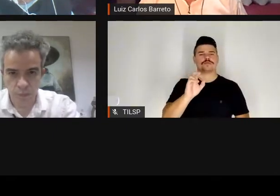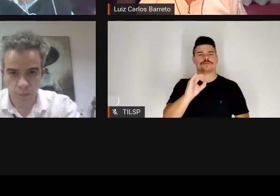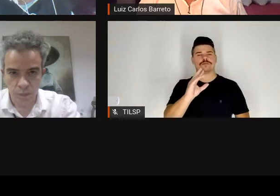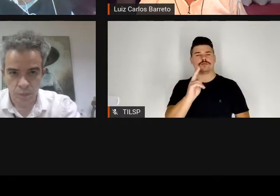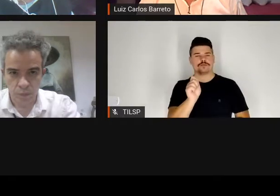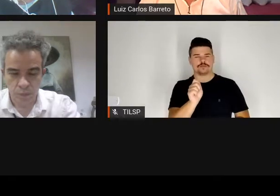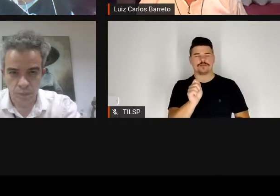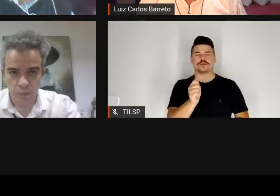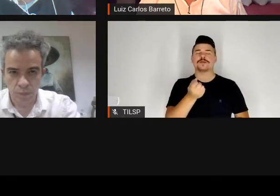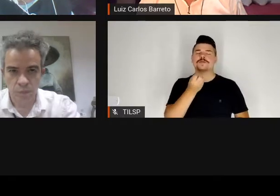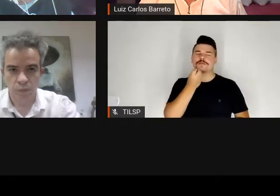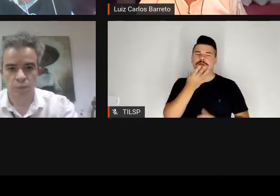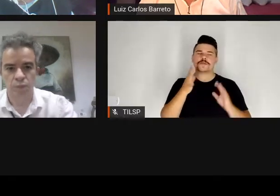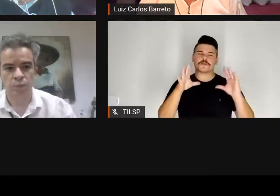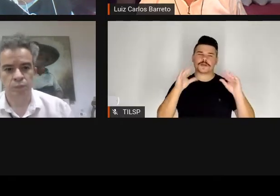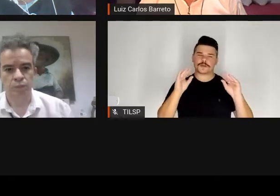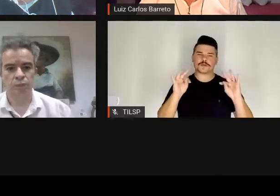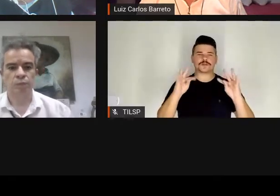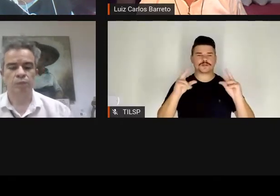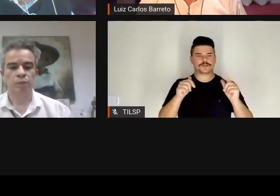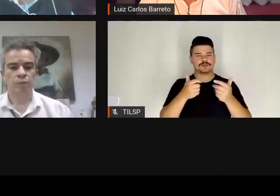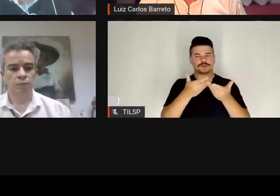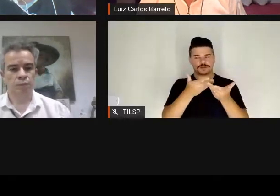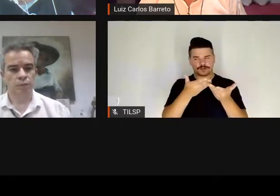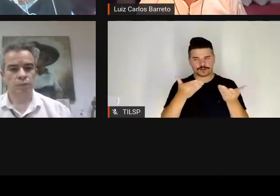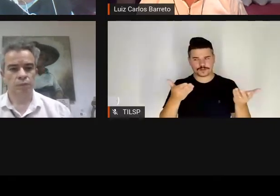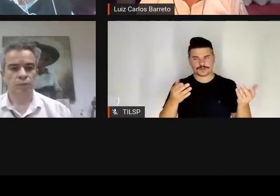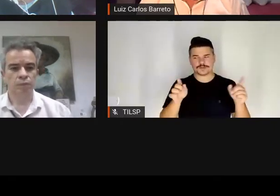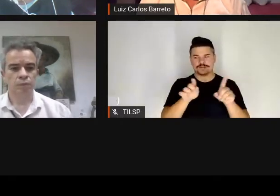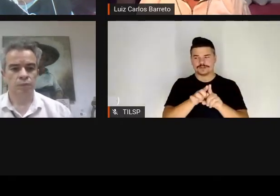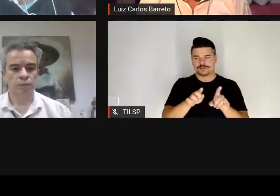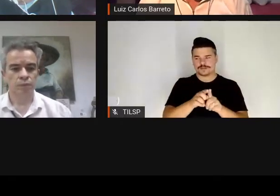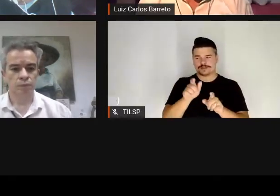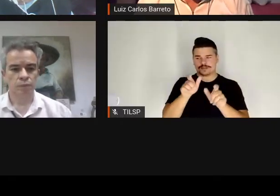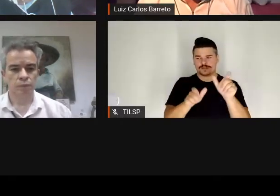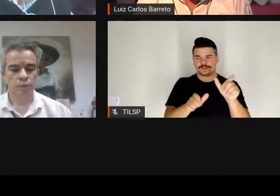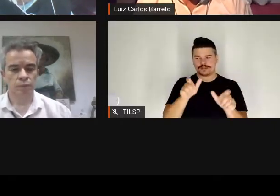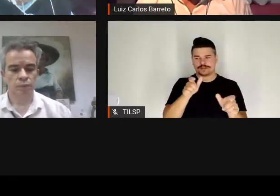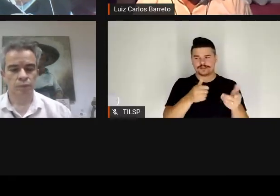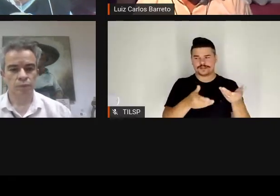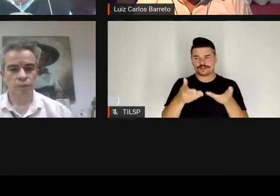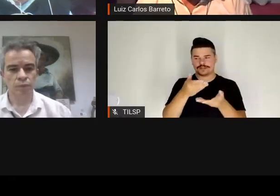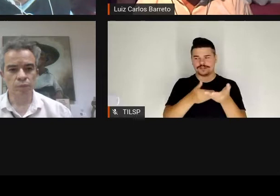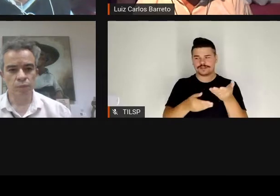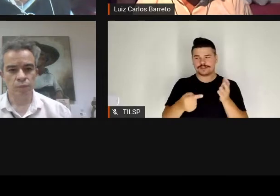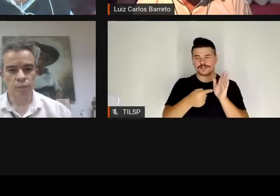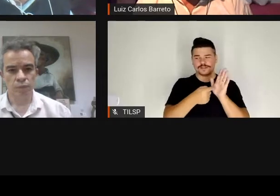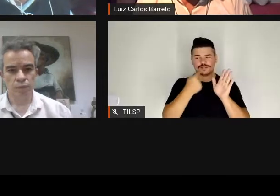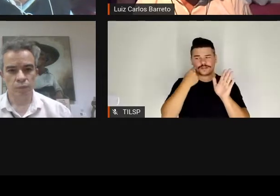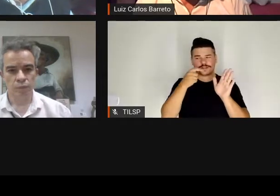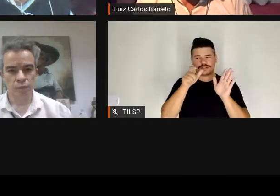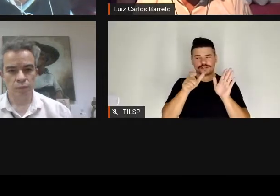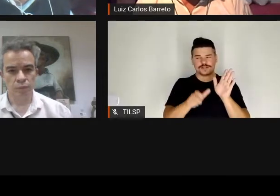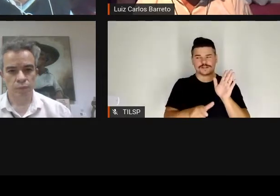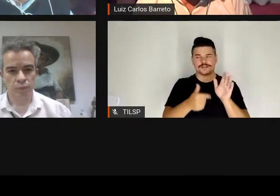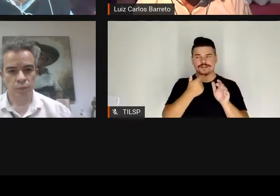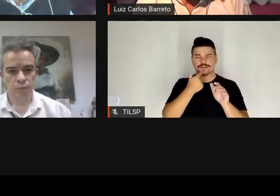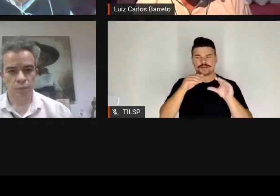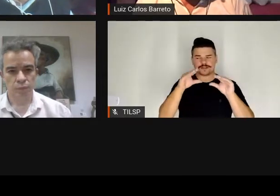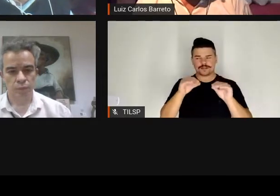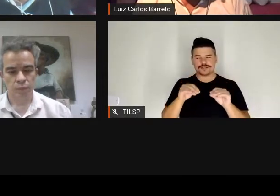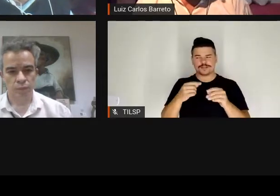Muito boa noite a todos. Muito obrigado, Sérgio Burg. É um prazer enorme estar aqui. Boa noite a todos. Antes, uma